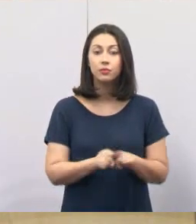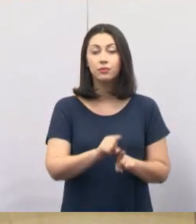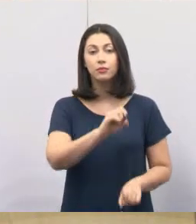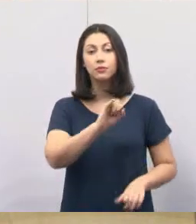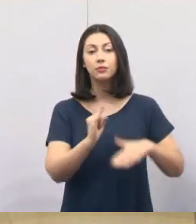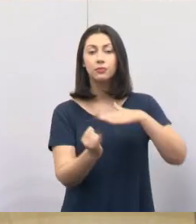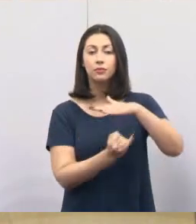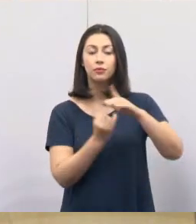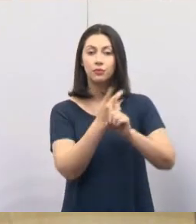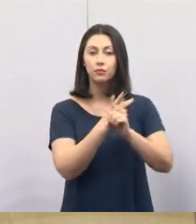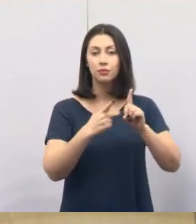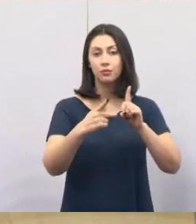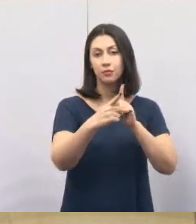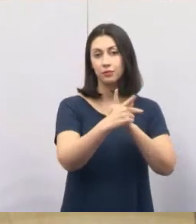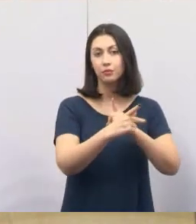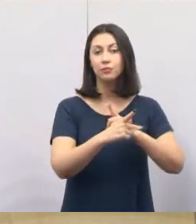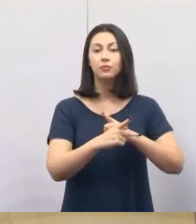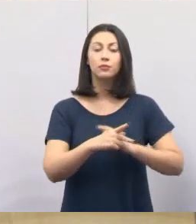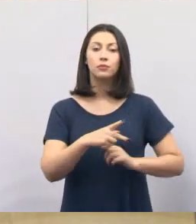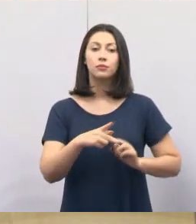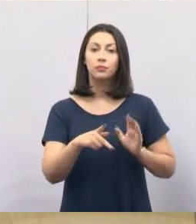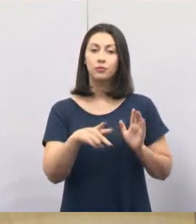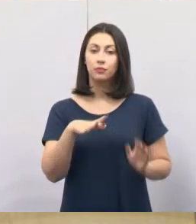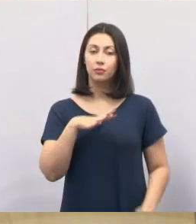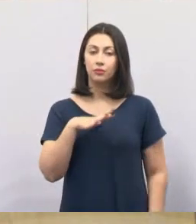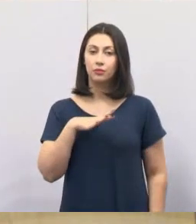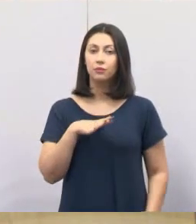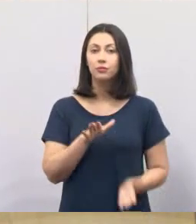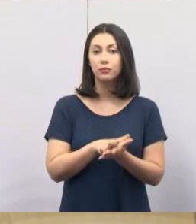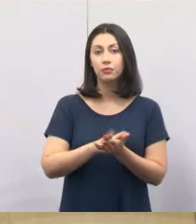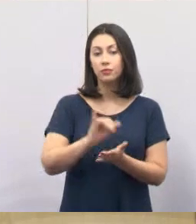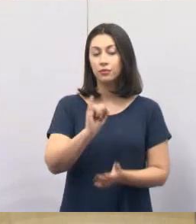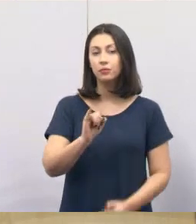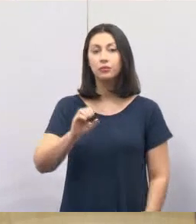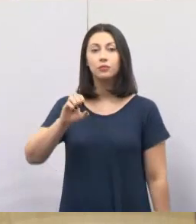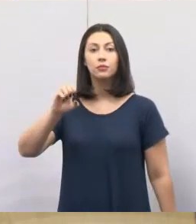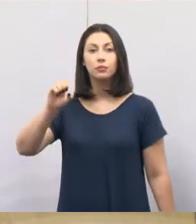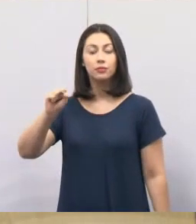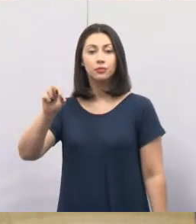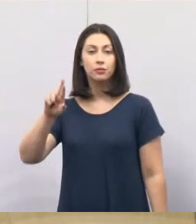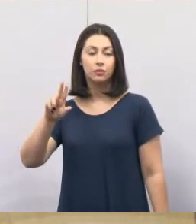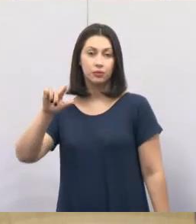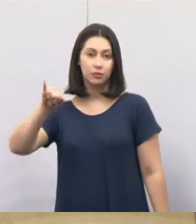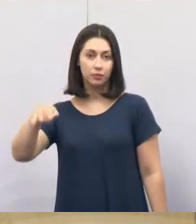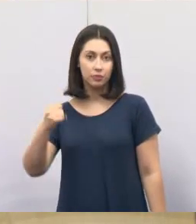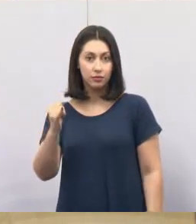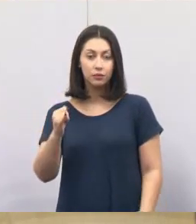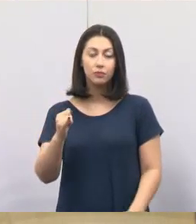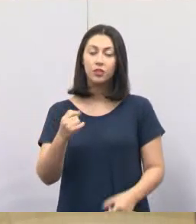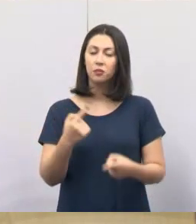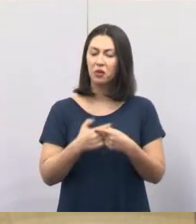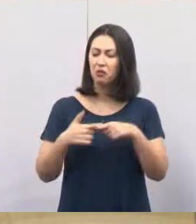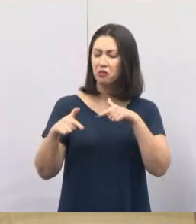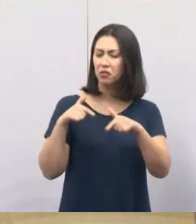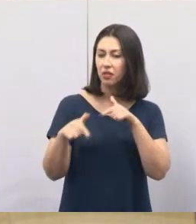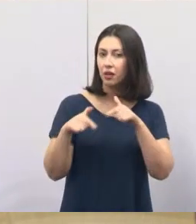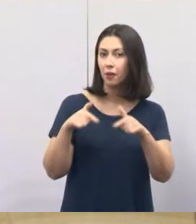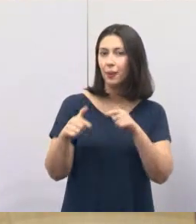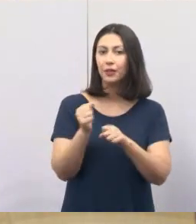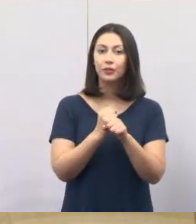IPMJ, Instituto de Previdência, Município de Jacareí, e ao SRJ, Serviço de Regulação de Saneamento de Jacareí, pelo serviço prestado no